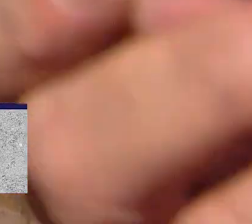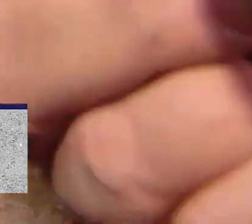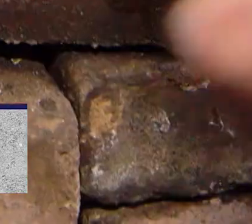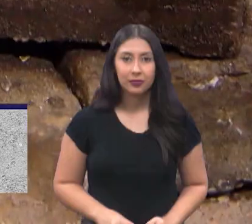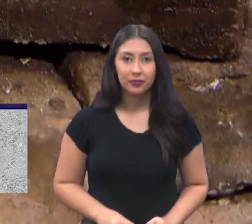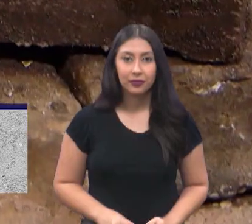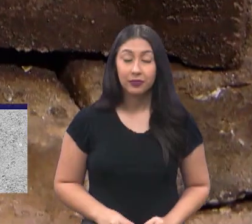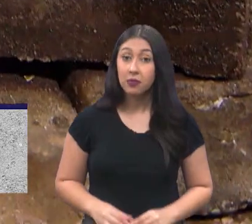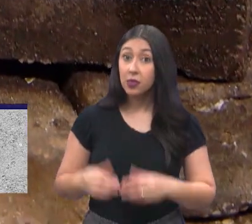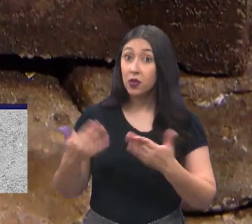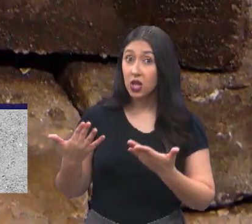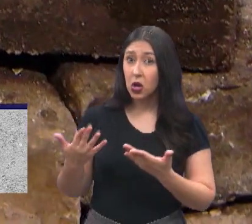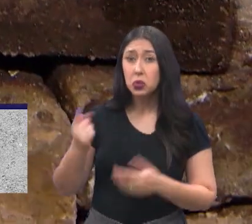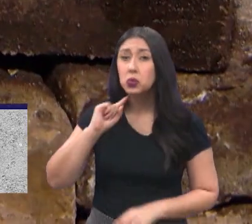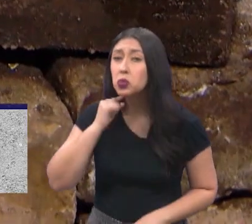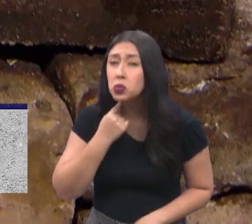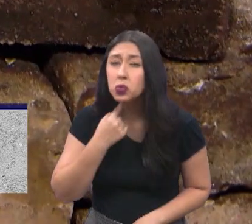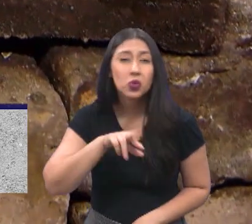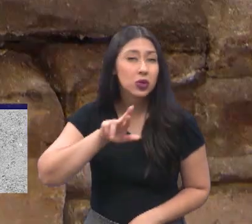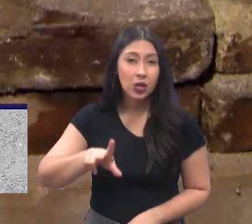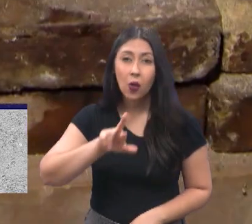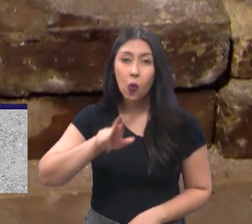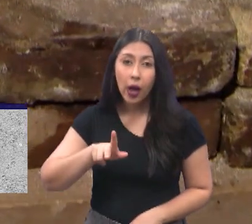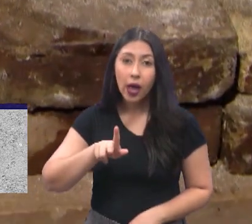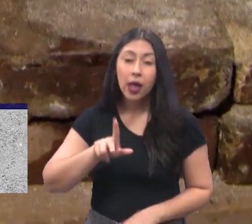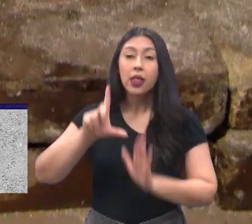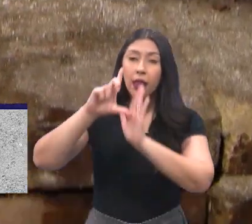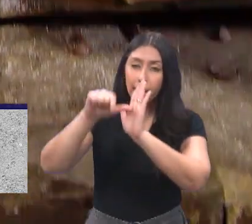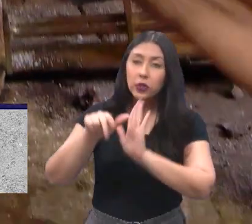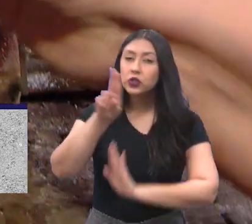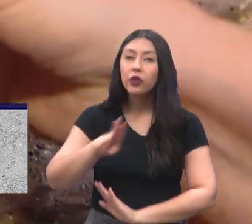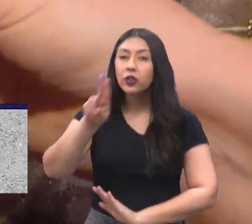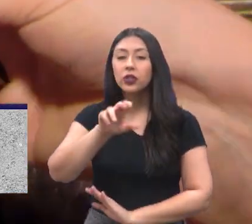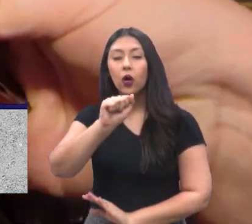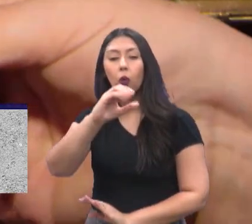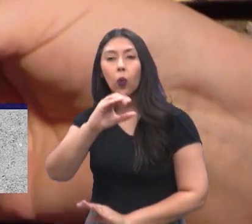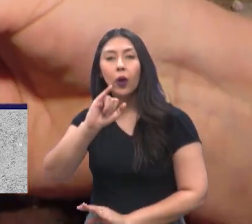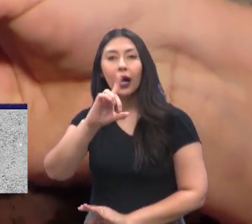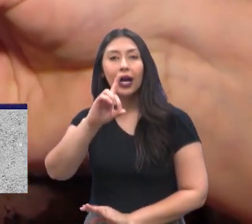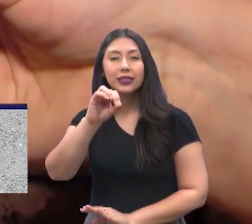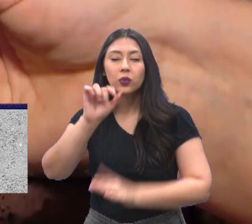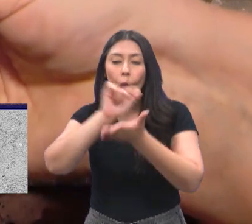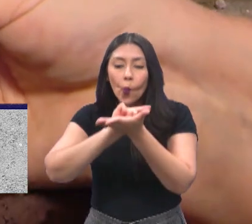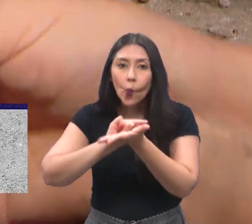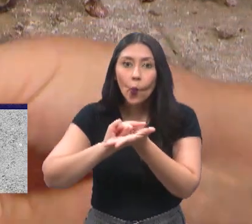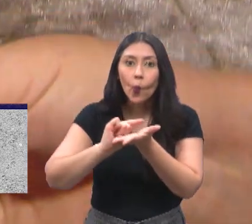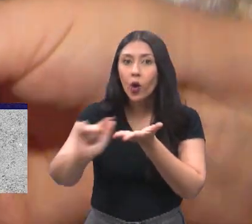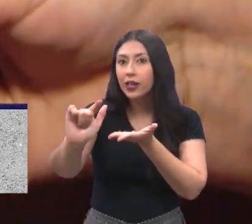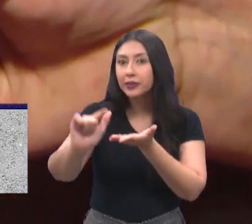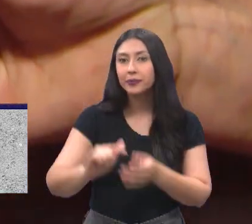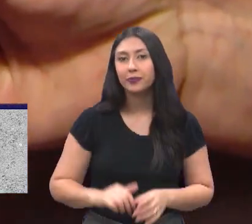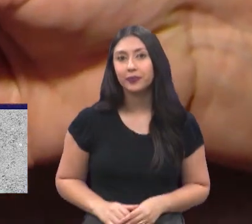Então, isso aqui não é sujeira, tá? Isso aqui a gente vai jogar num ácido e o ácido vai tirar tudo isso.